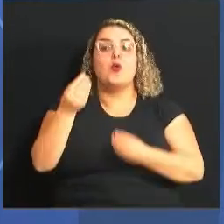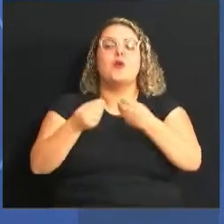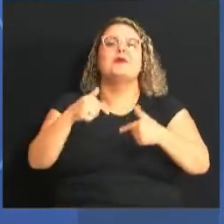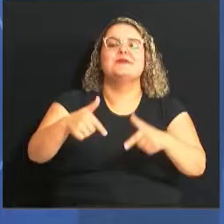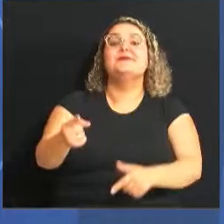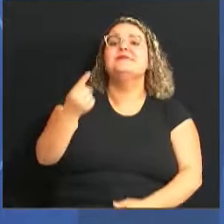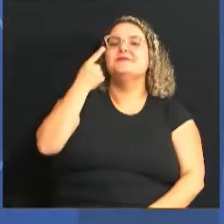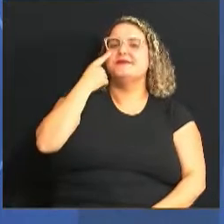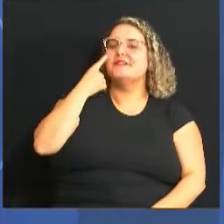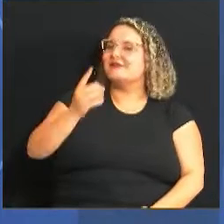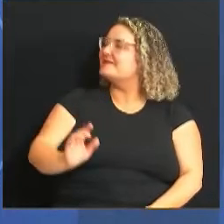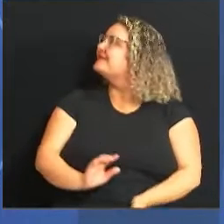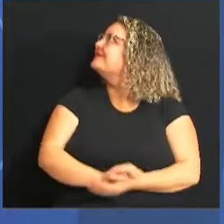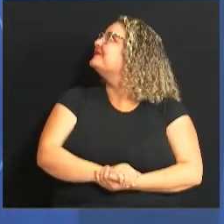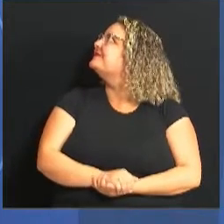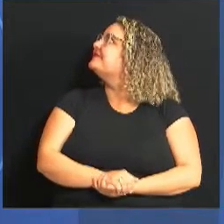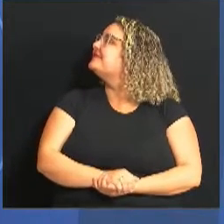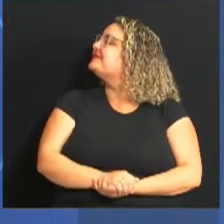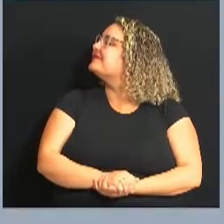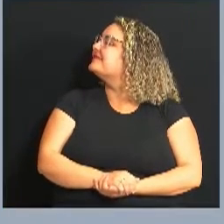Confira.